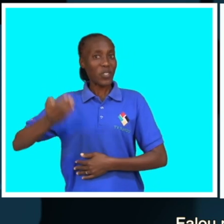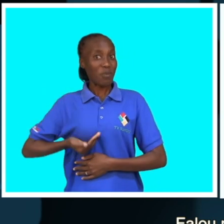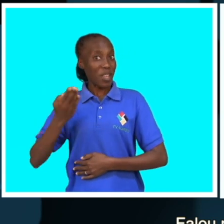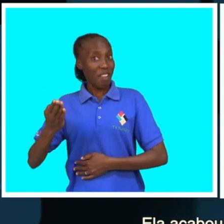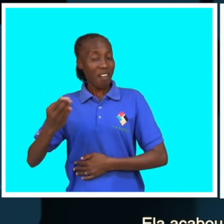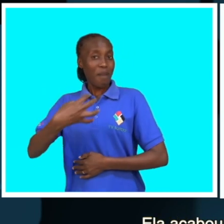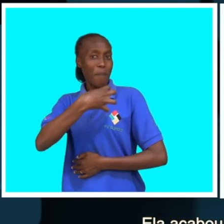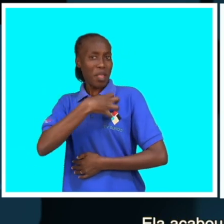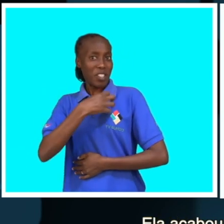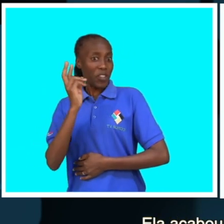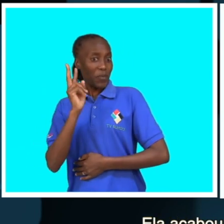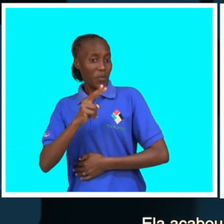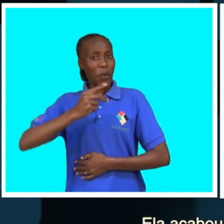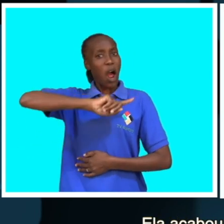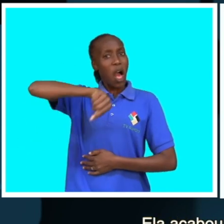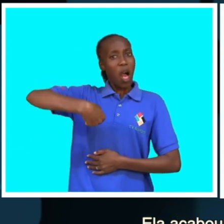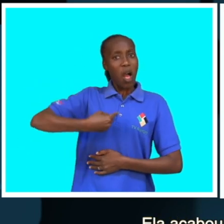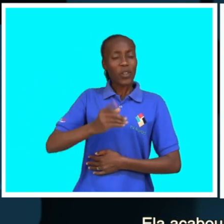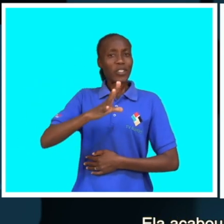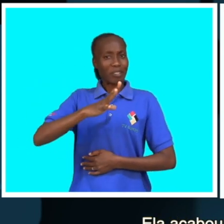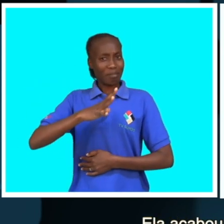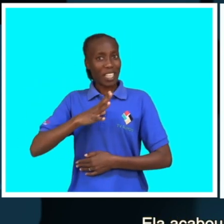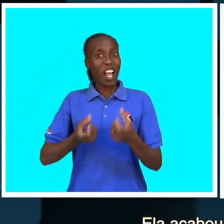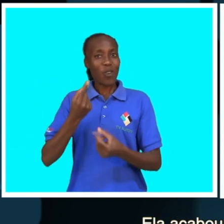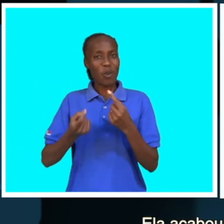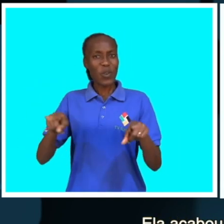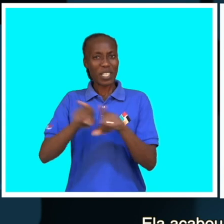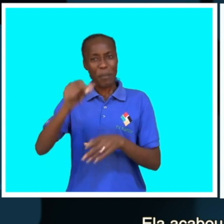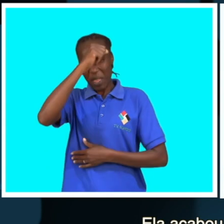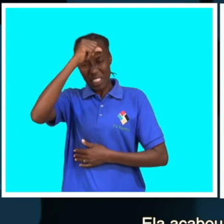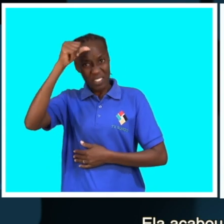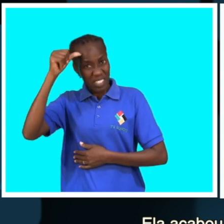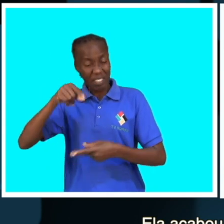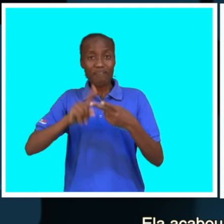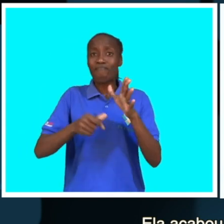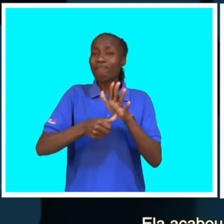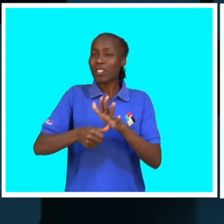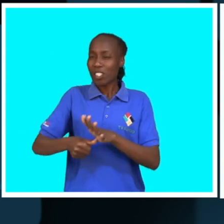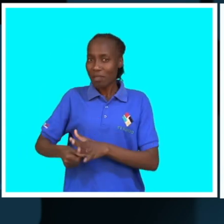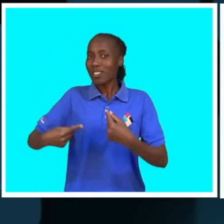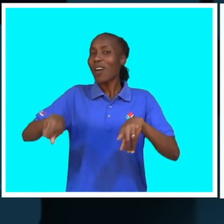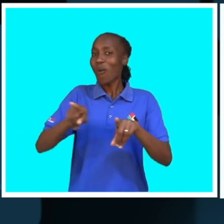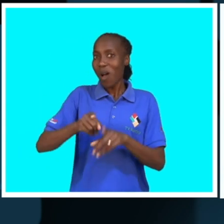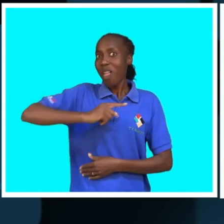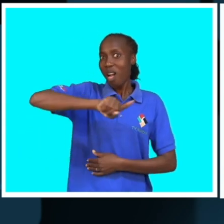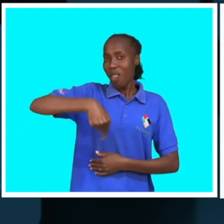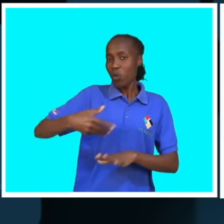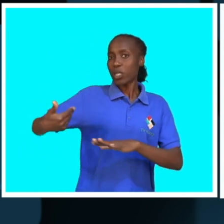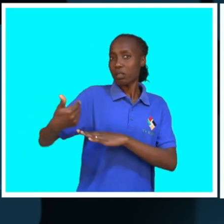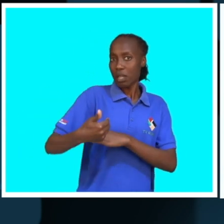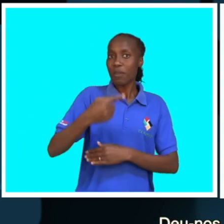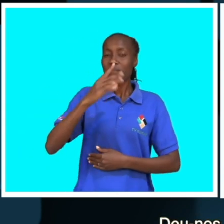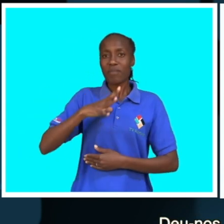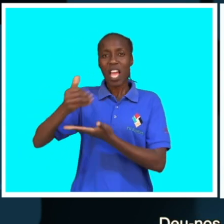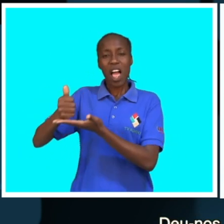deficiente e ela acabou vendo em nós aquilo que ela em algum momento passou, na parte da discriminação, que é o que nós passamos no nosso dia a